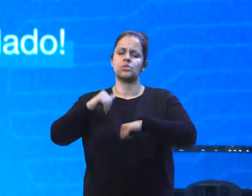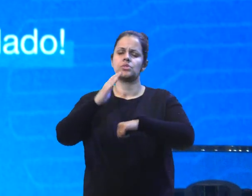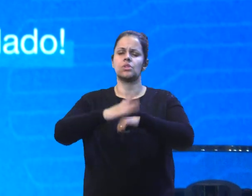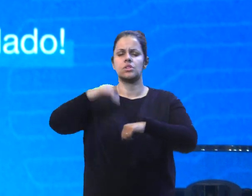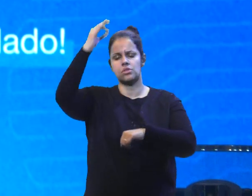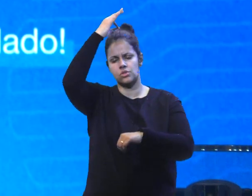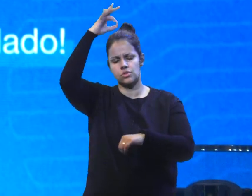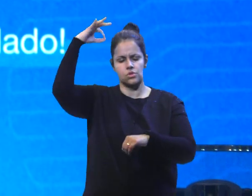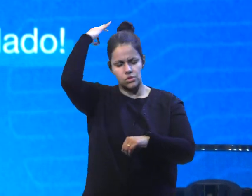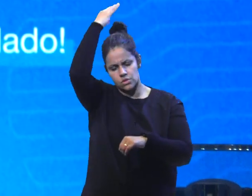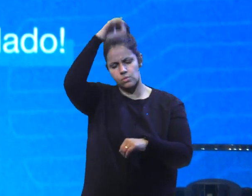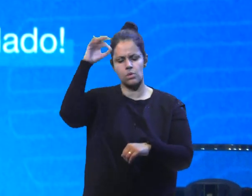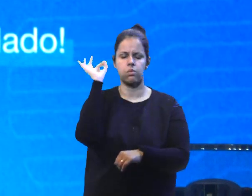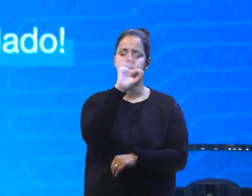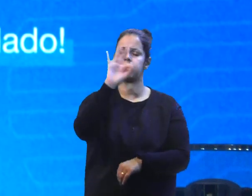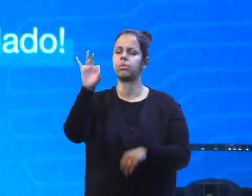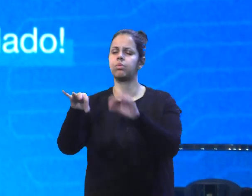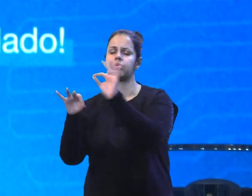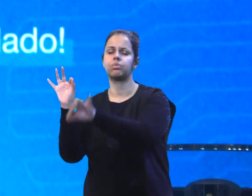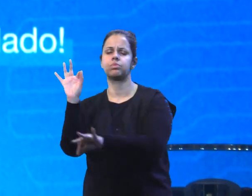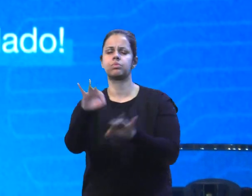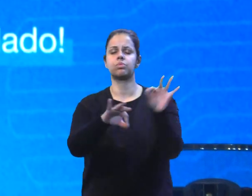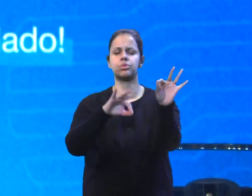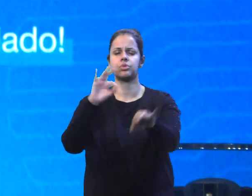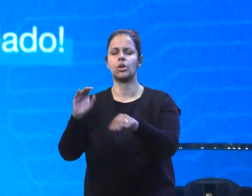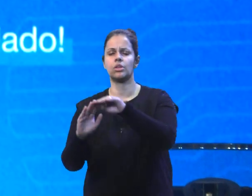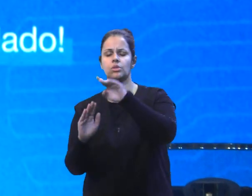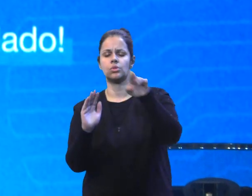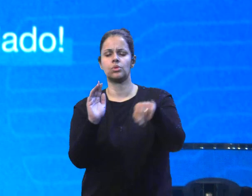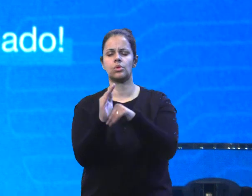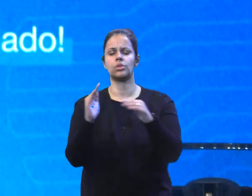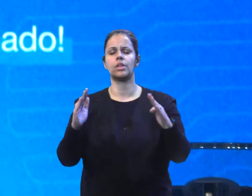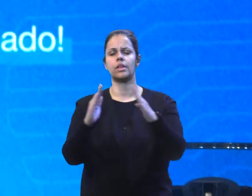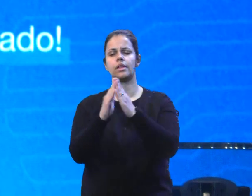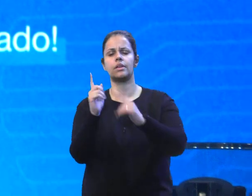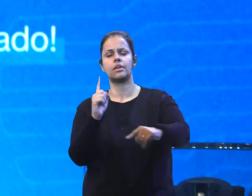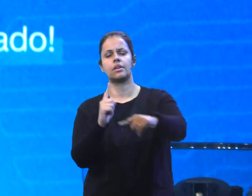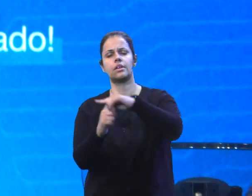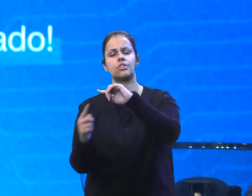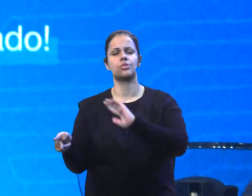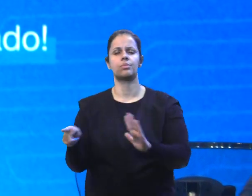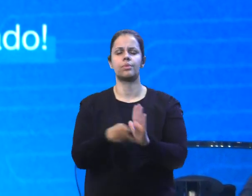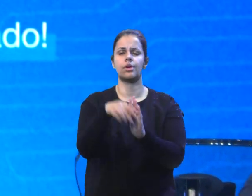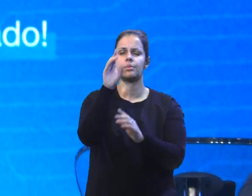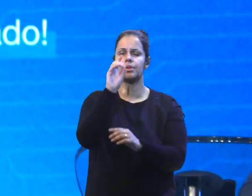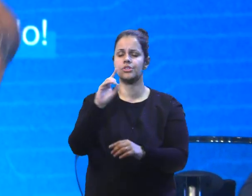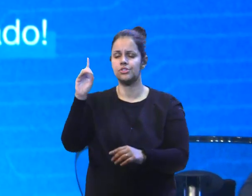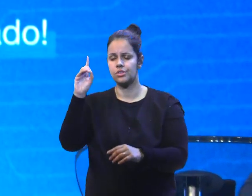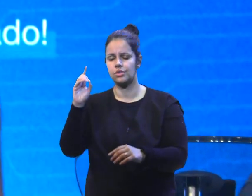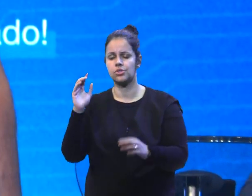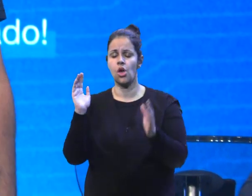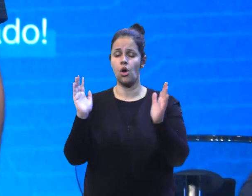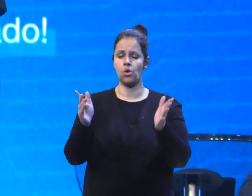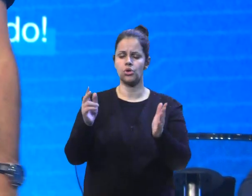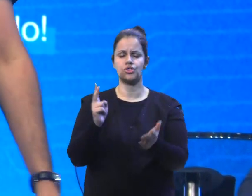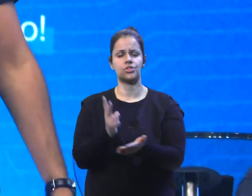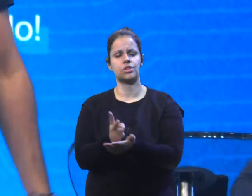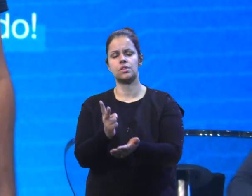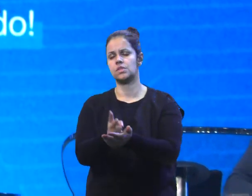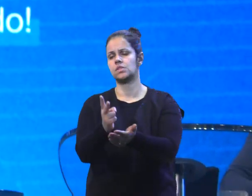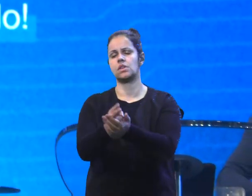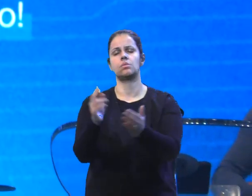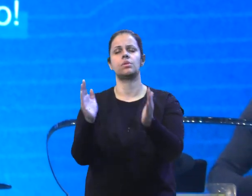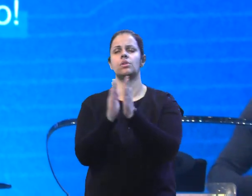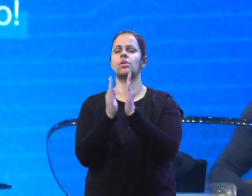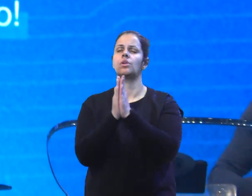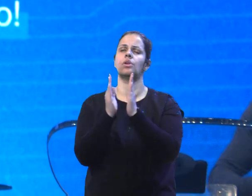repousem sobre a Tua igreja, Pai, aqui presente e espalhada pela face da terra, hoje e sempre. Assim oramos,